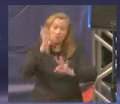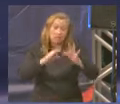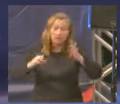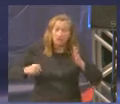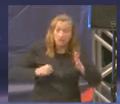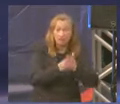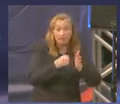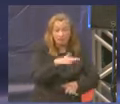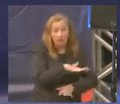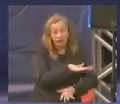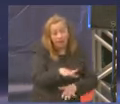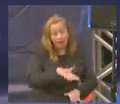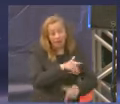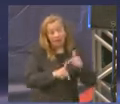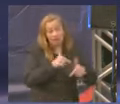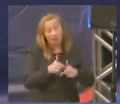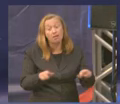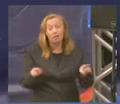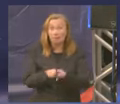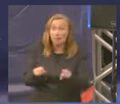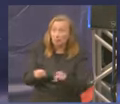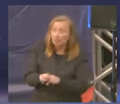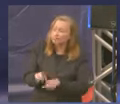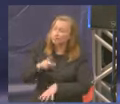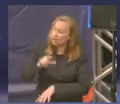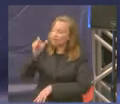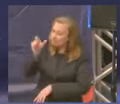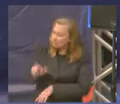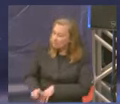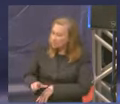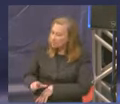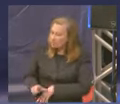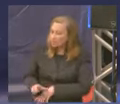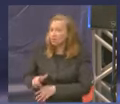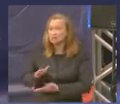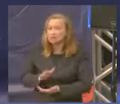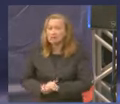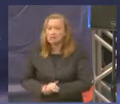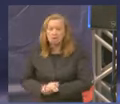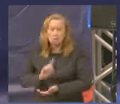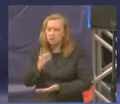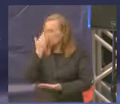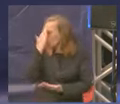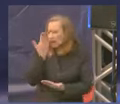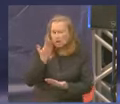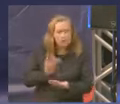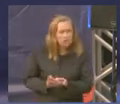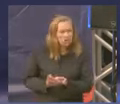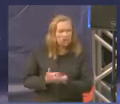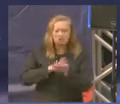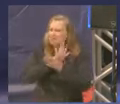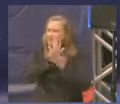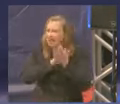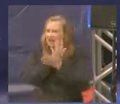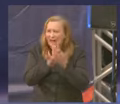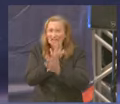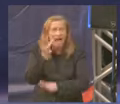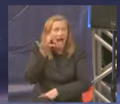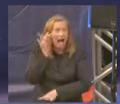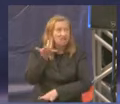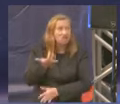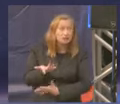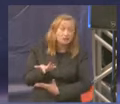trabalho. Há também aquelas pessoas céticas que não acreditam nas previsões. Elas acham